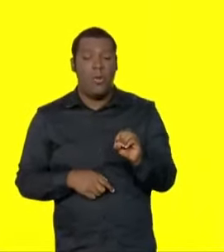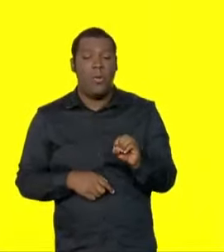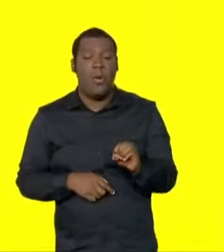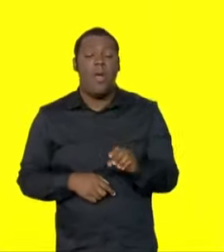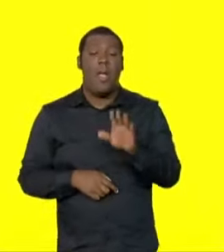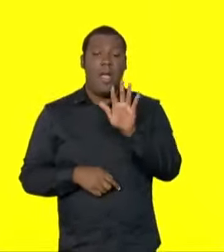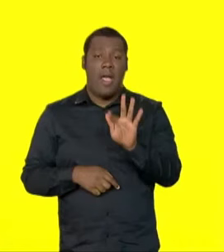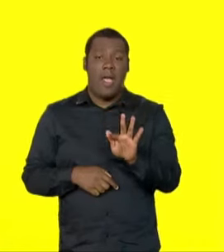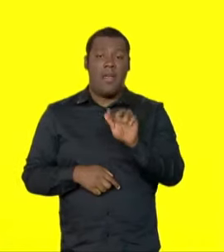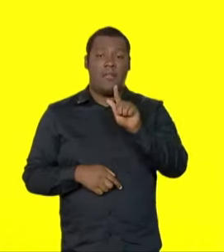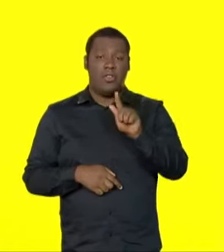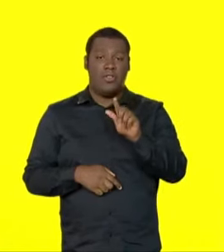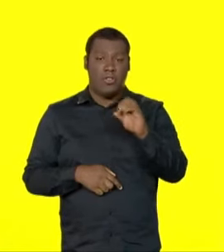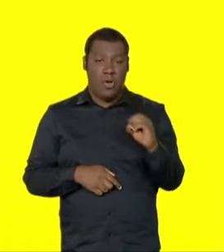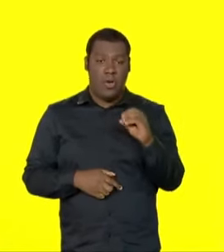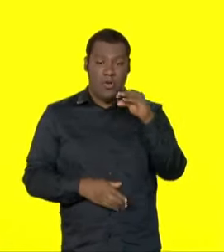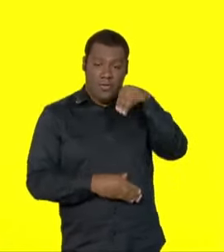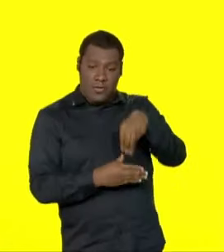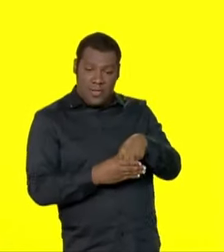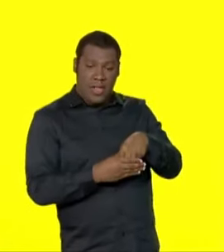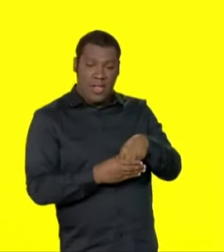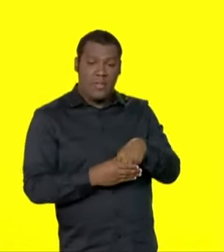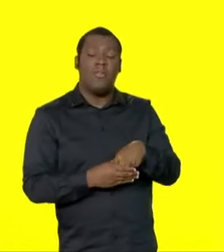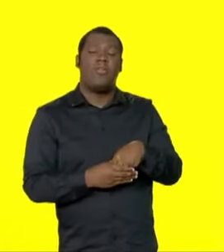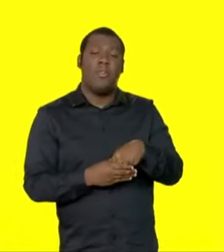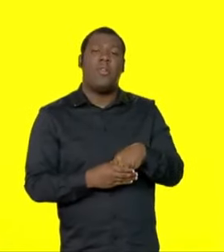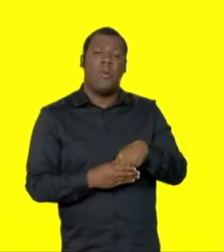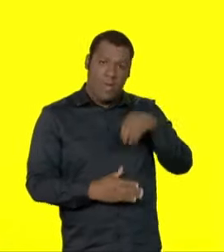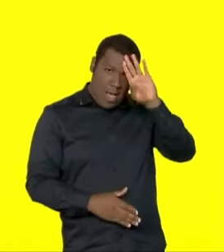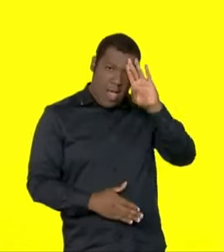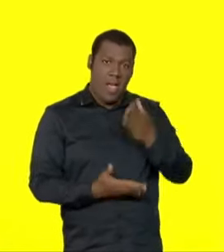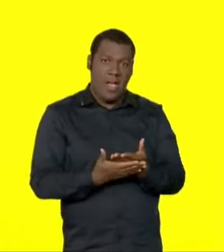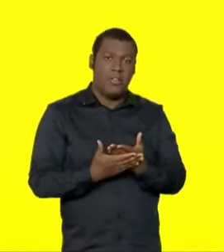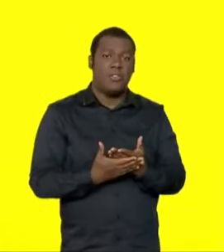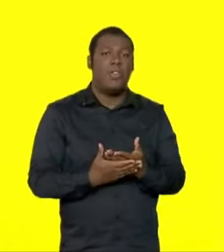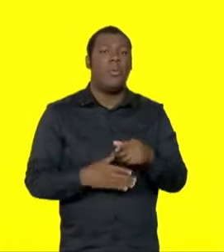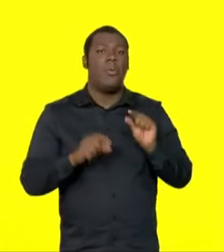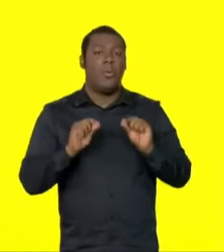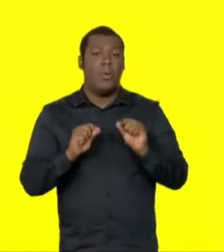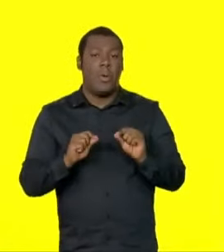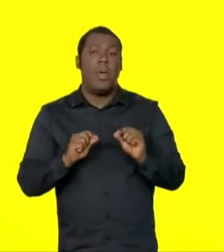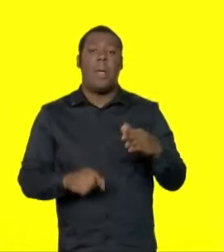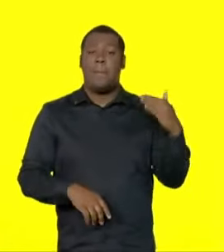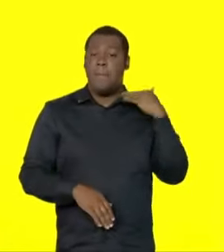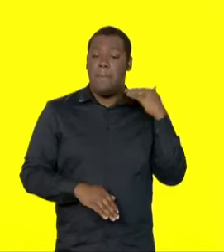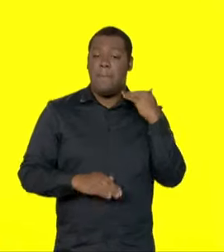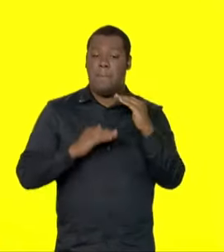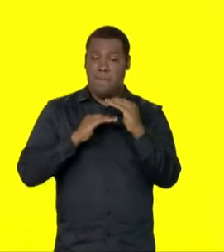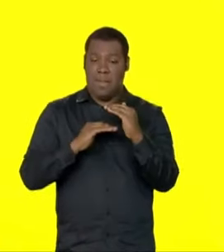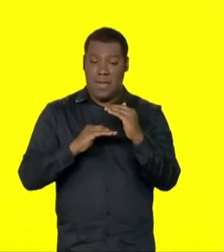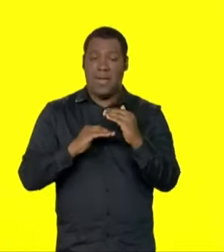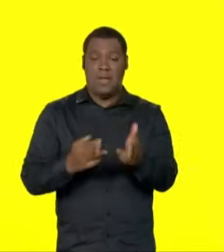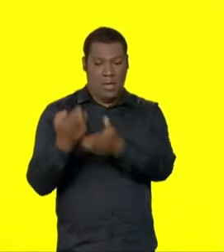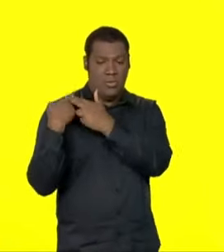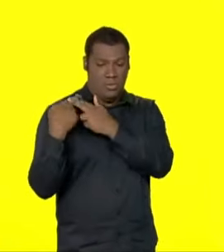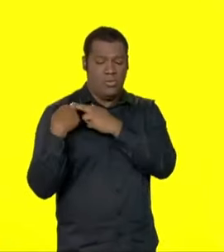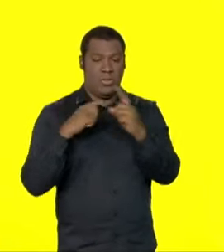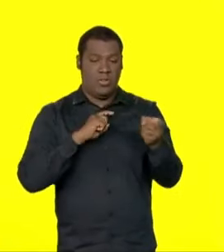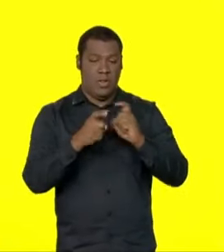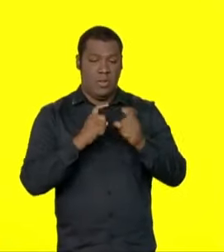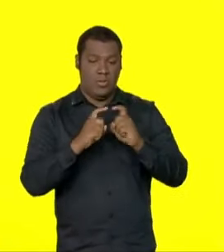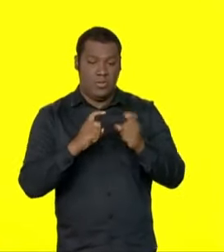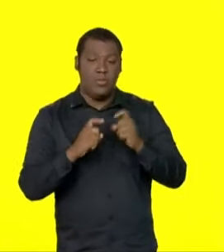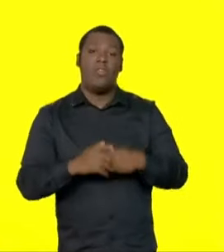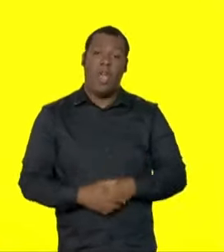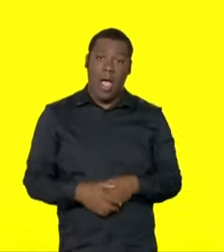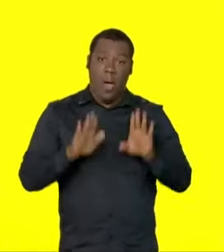do FGO, o FGO Acredita no Primeiro Passo, administrado pelo Banco do Brasil e focado neste